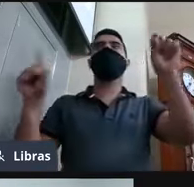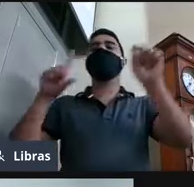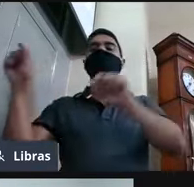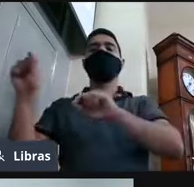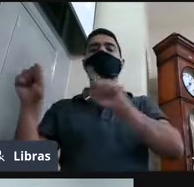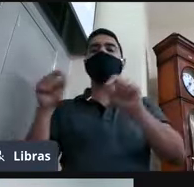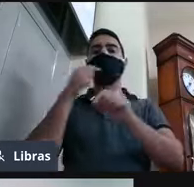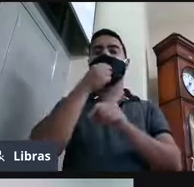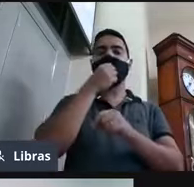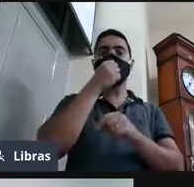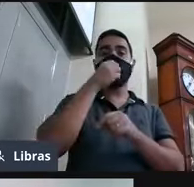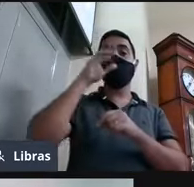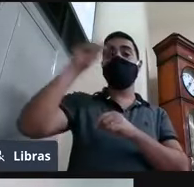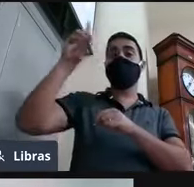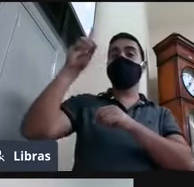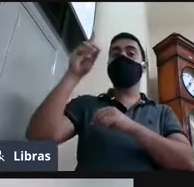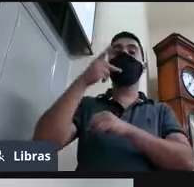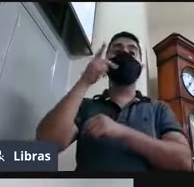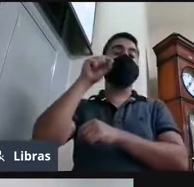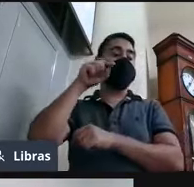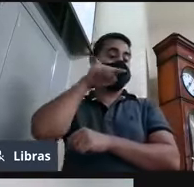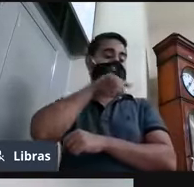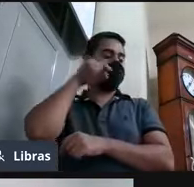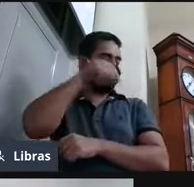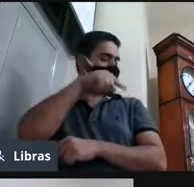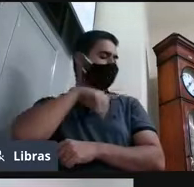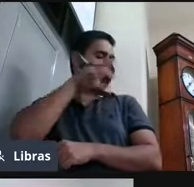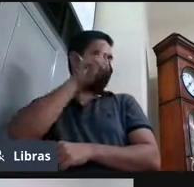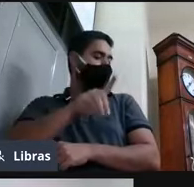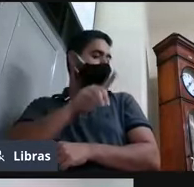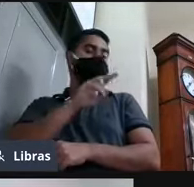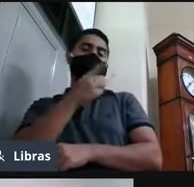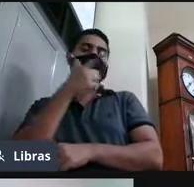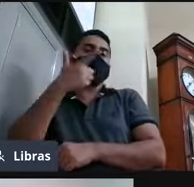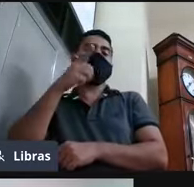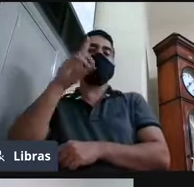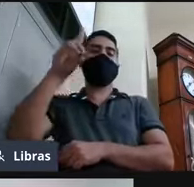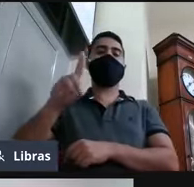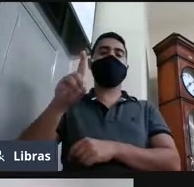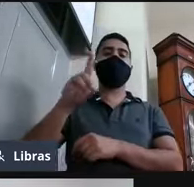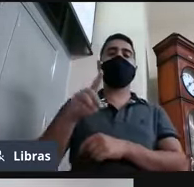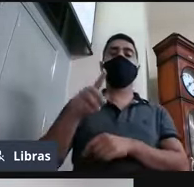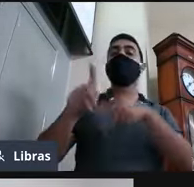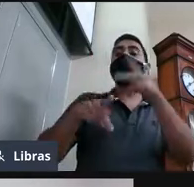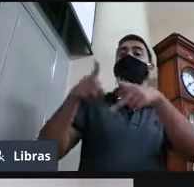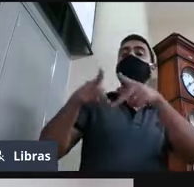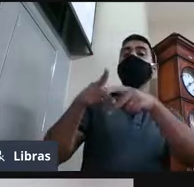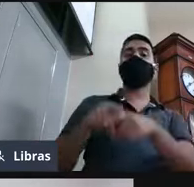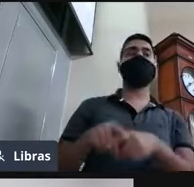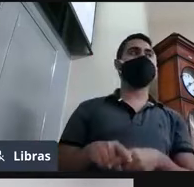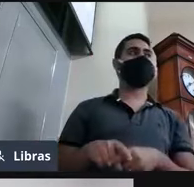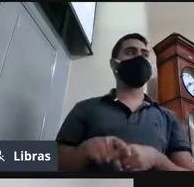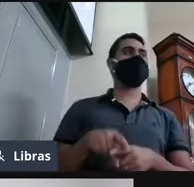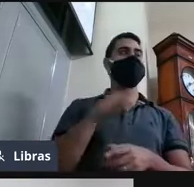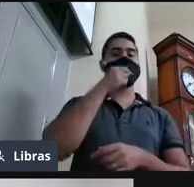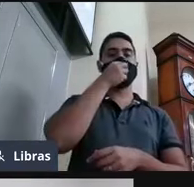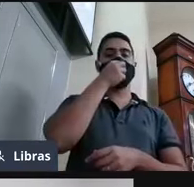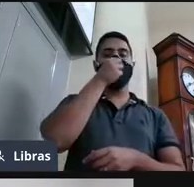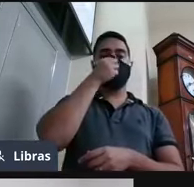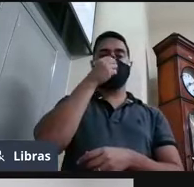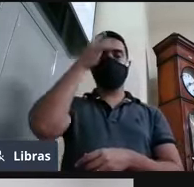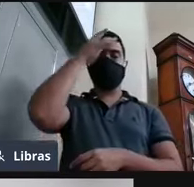vai. E é Deus que diz se você tem direito a ele ou não, através da população. E alguns